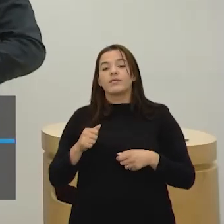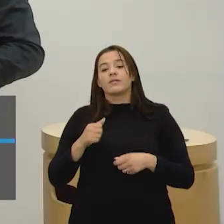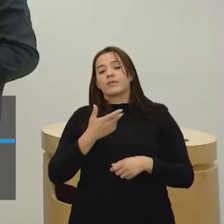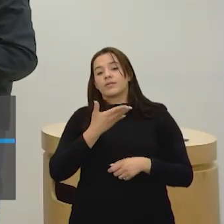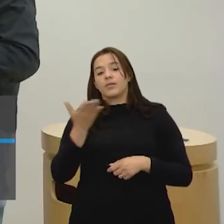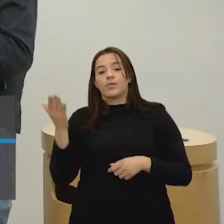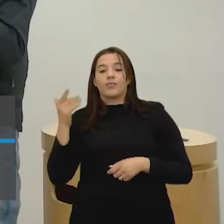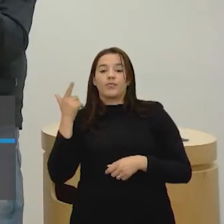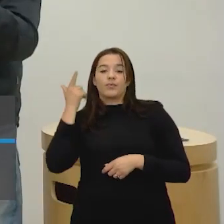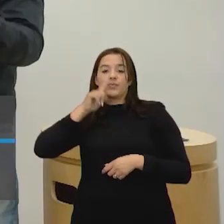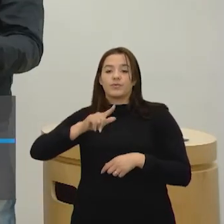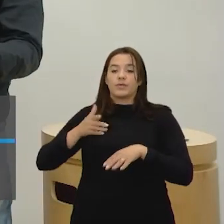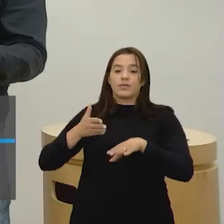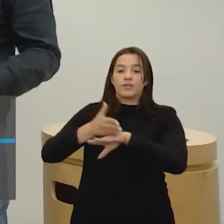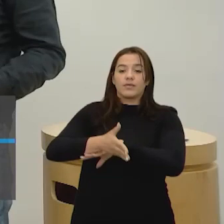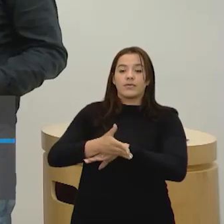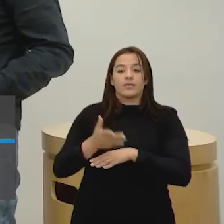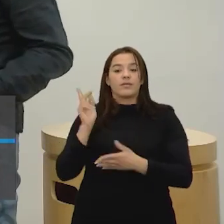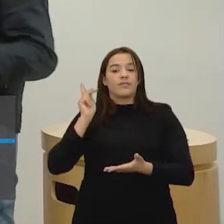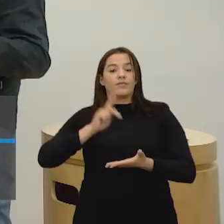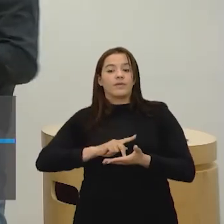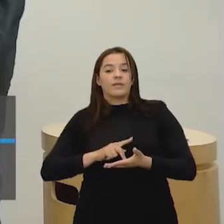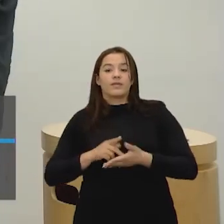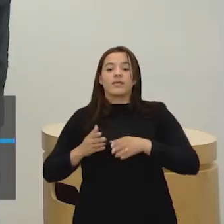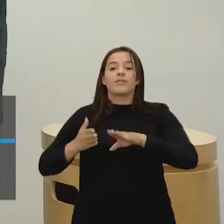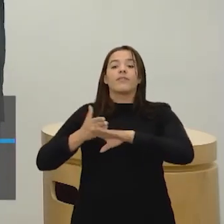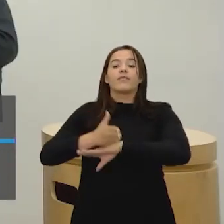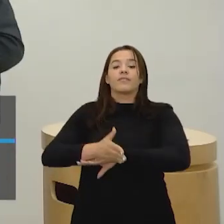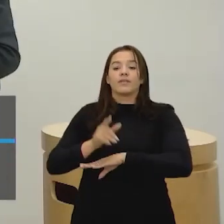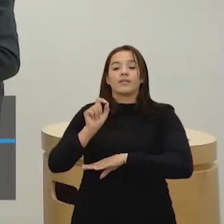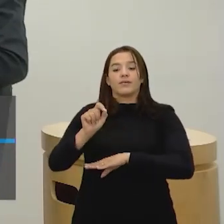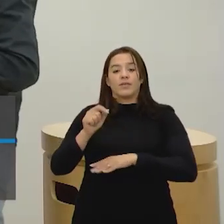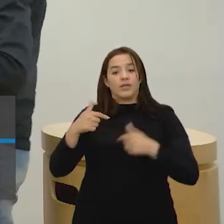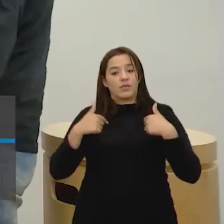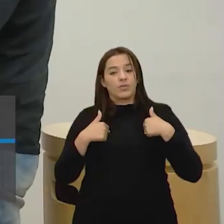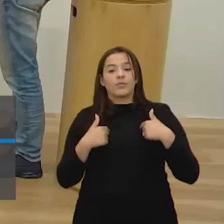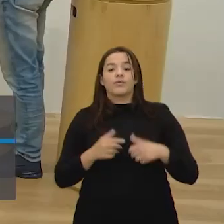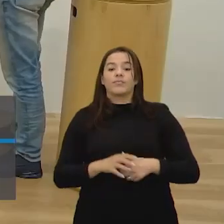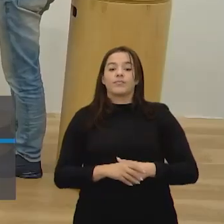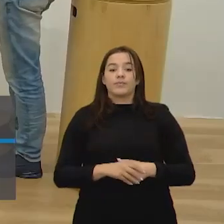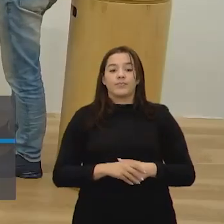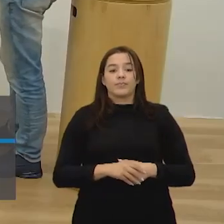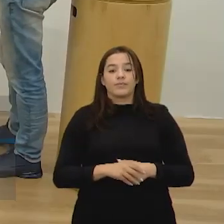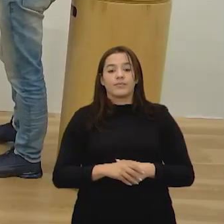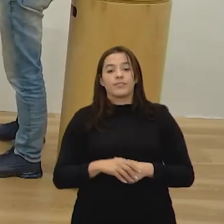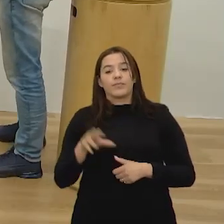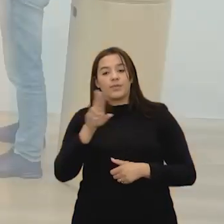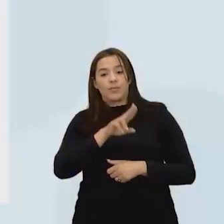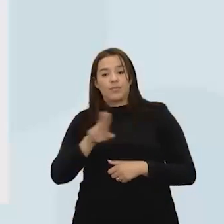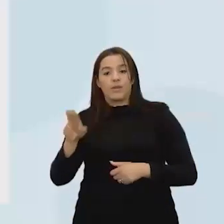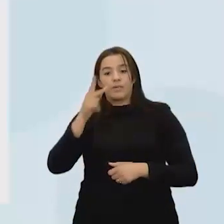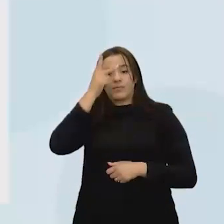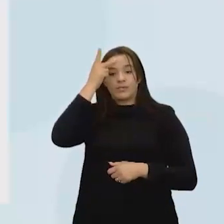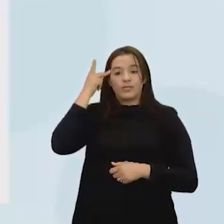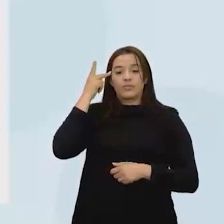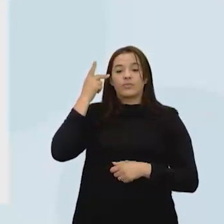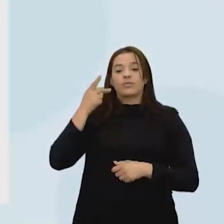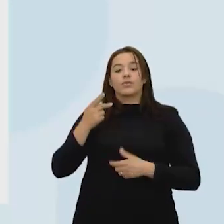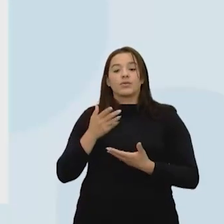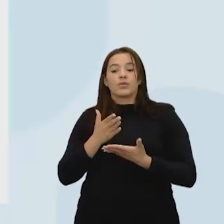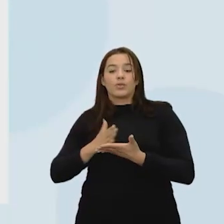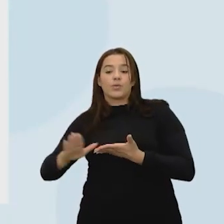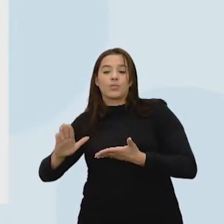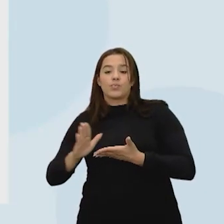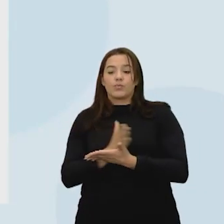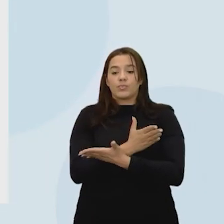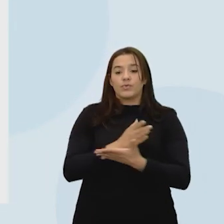que as pessoas sejam violadas, quando na realidade quem vai violá-las será eu. Exato. Continua. Nomear apenas pessoas antidemocráticas para